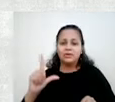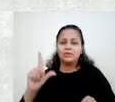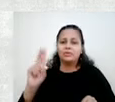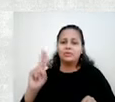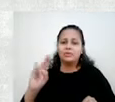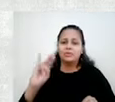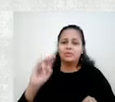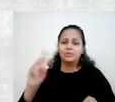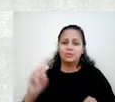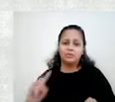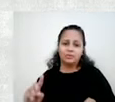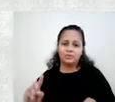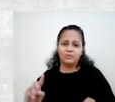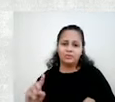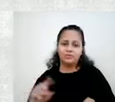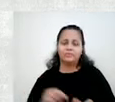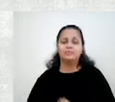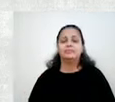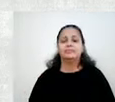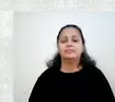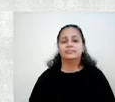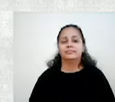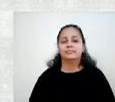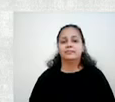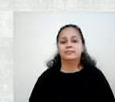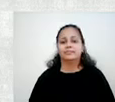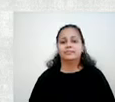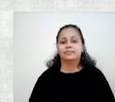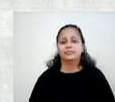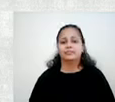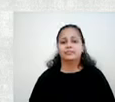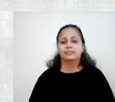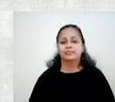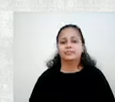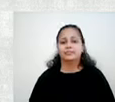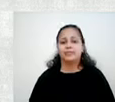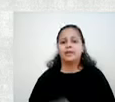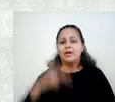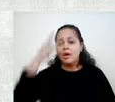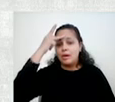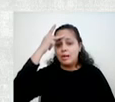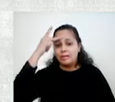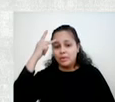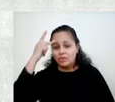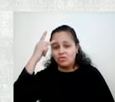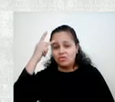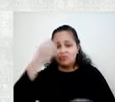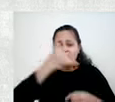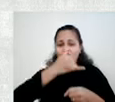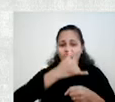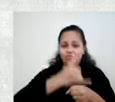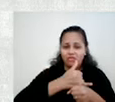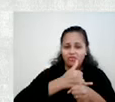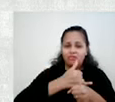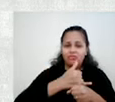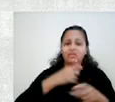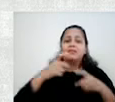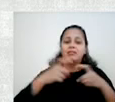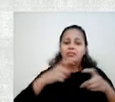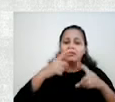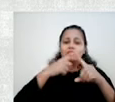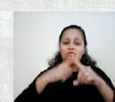santo. Então, vejam só. Um dos combatentes, né, líderes das cruzadas,